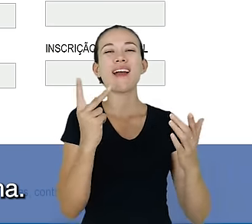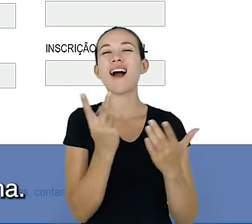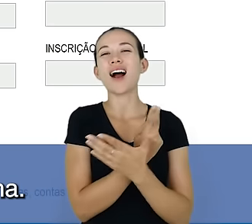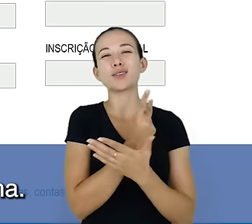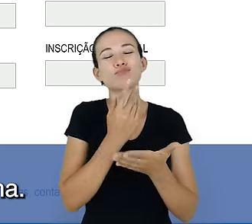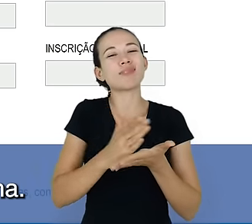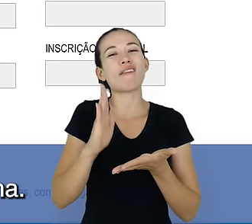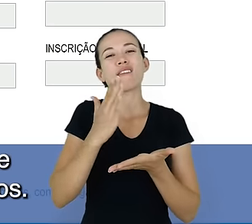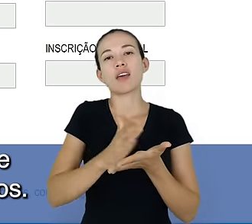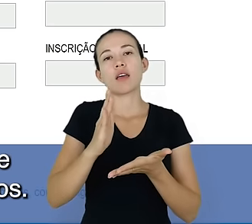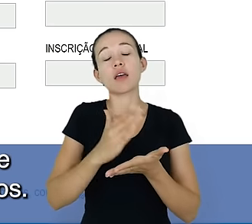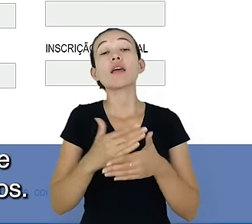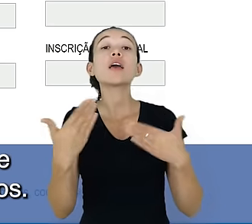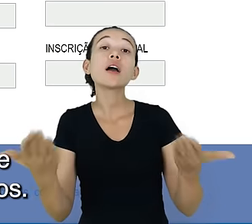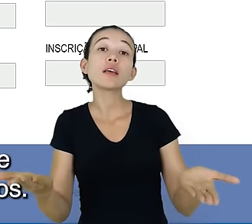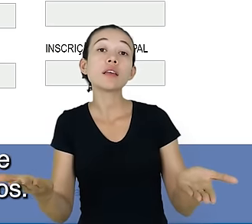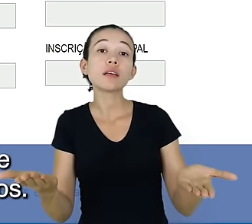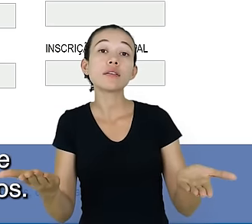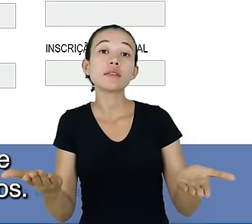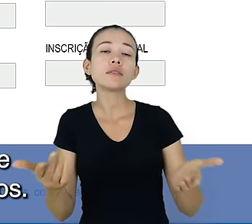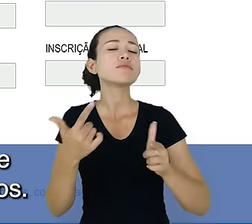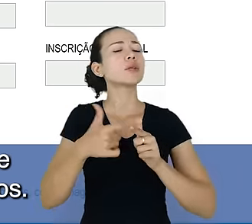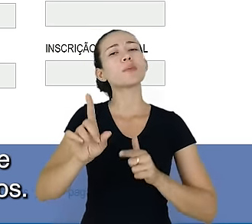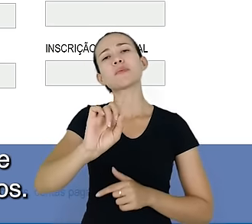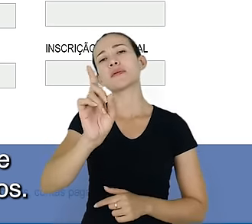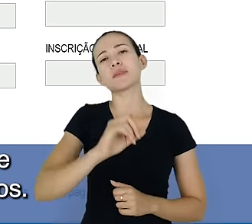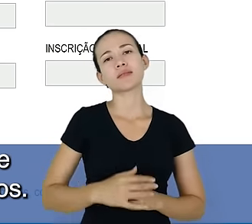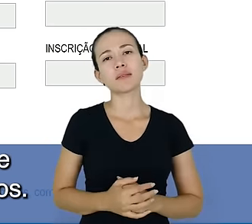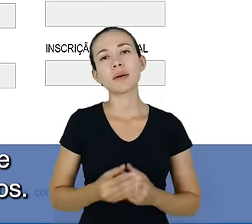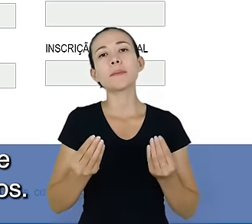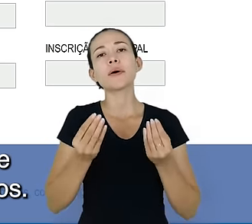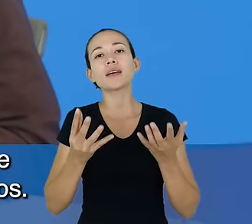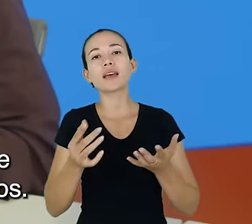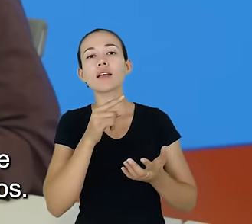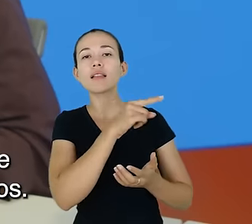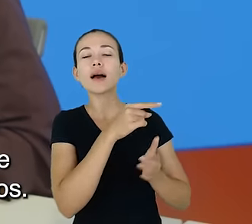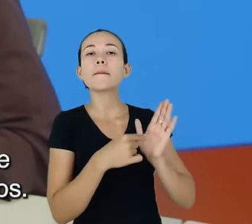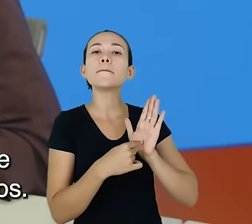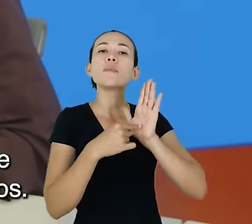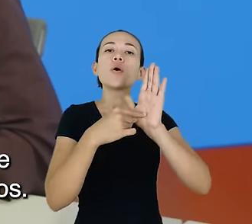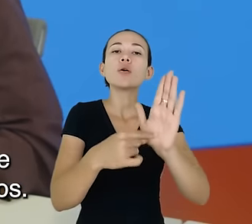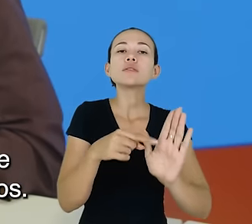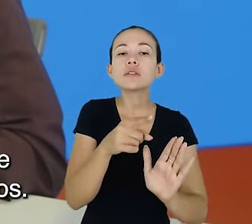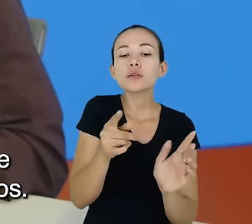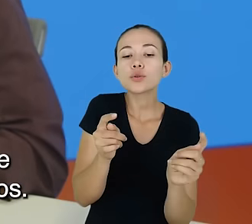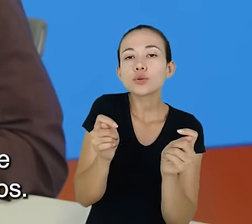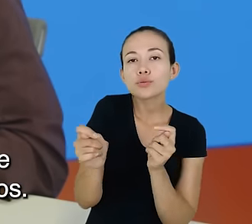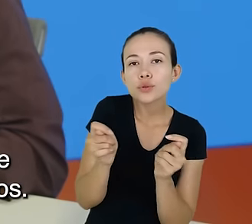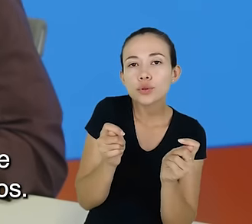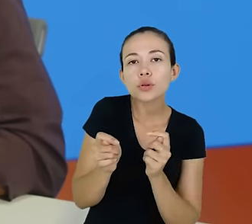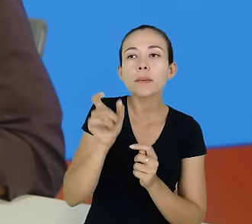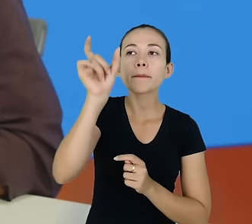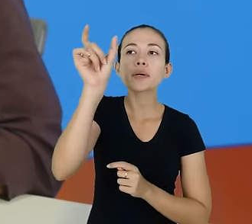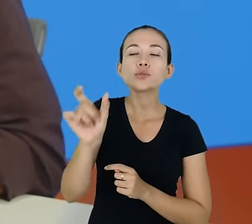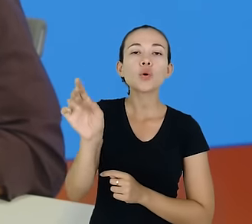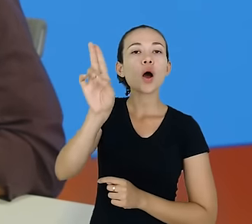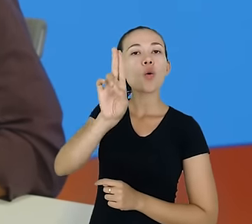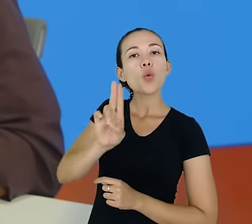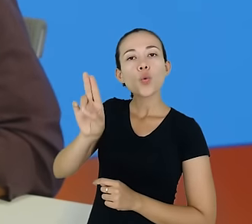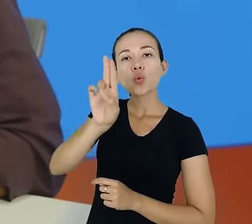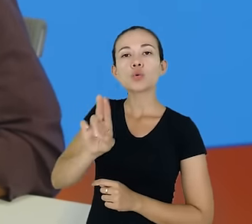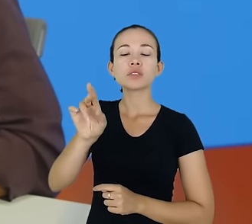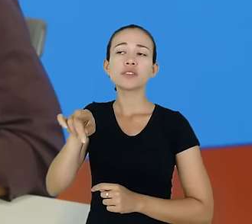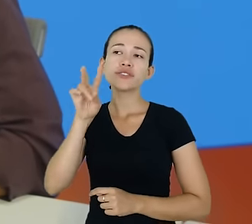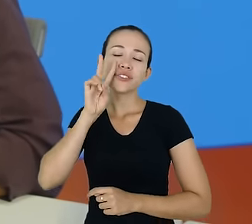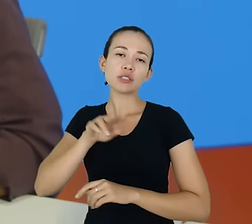ver não tem problema isso aqui é só para efeito de controle de verificação do dia dia dos usuários tá não tem problema